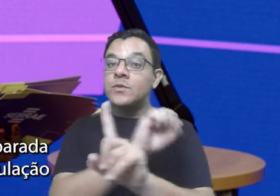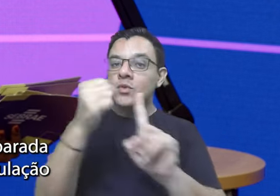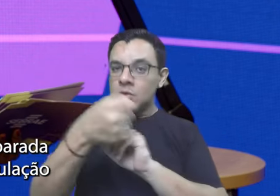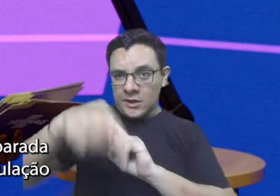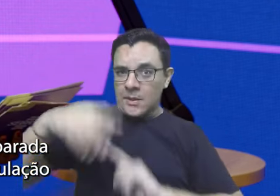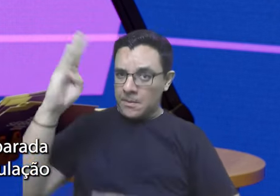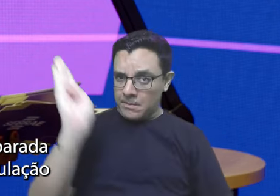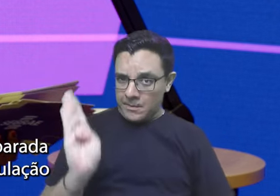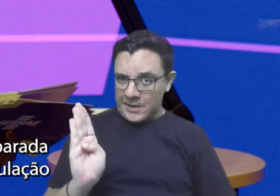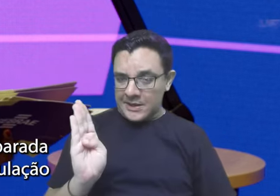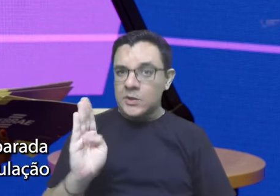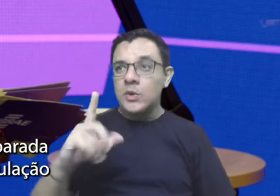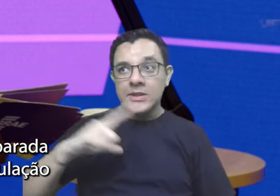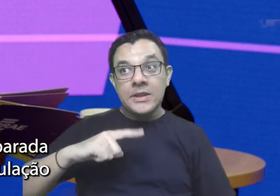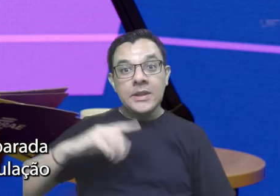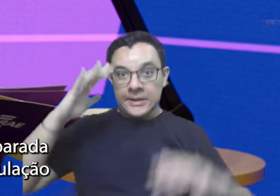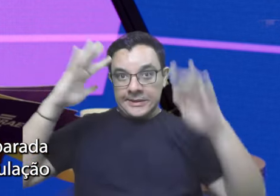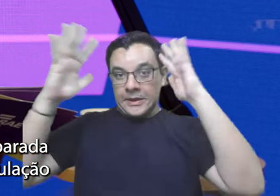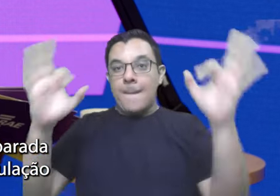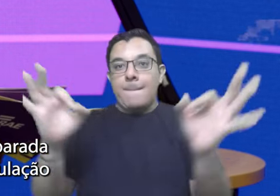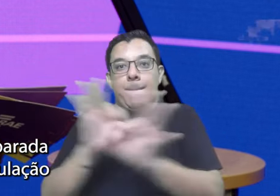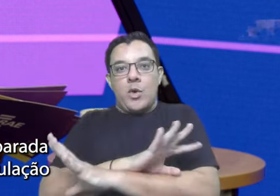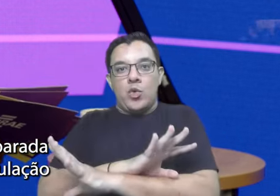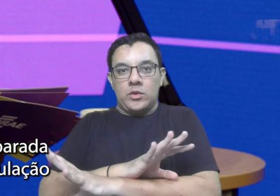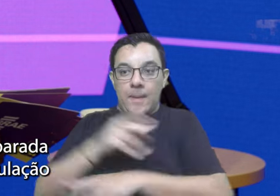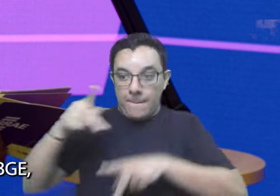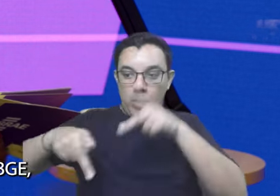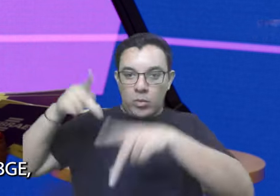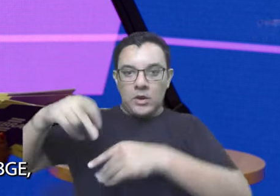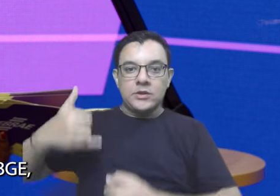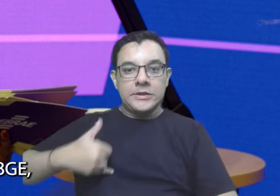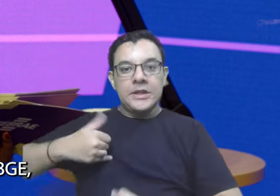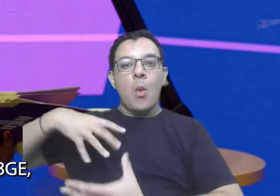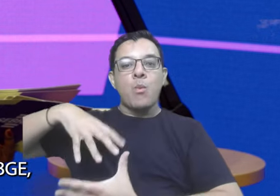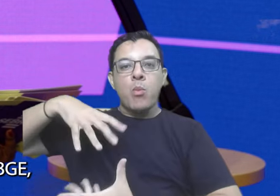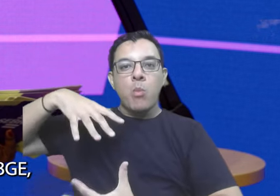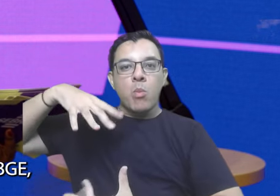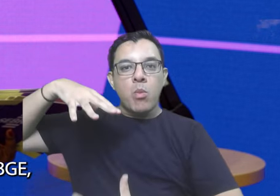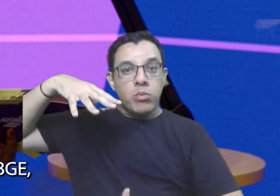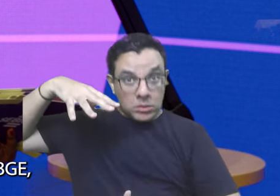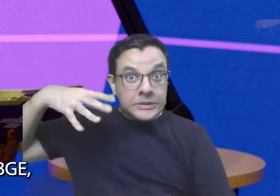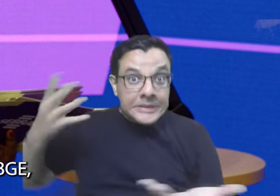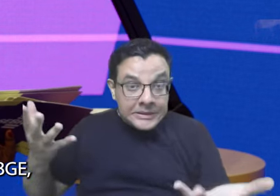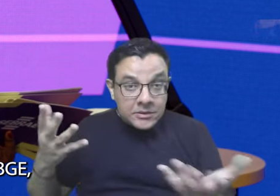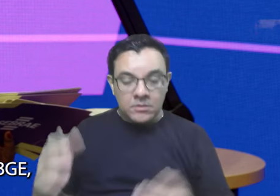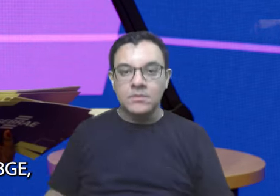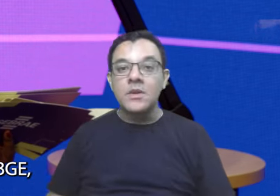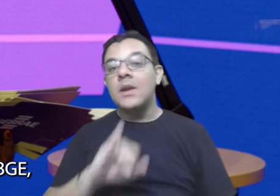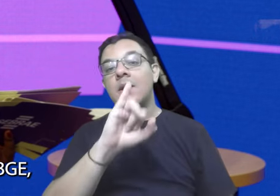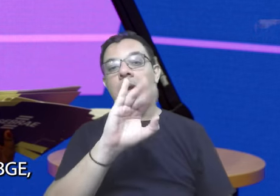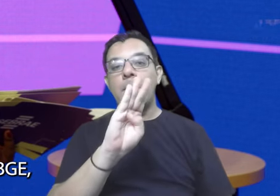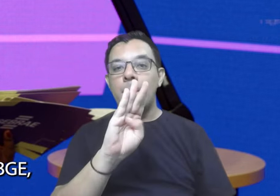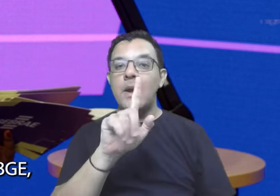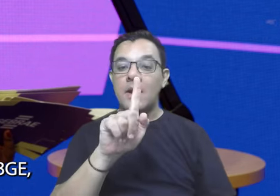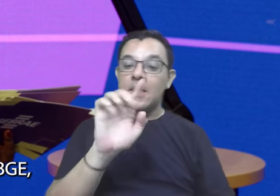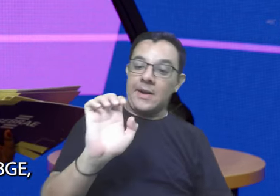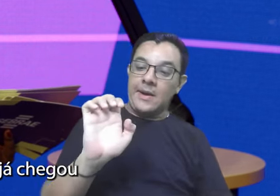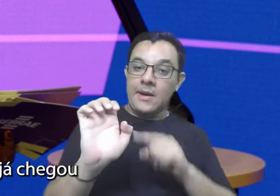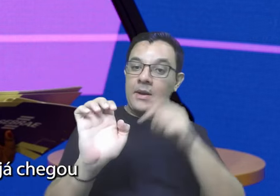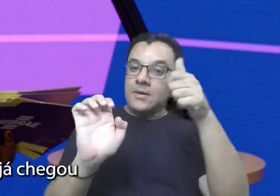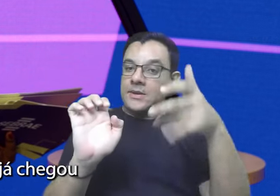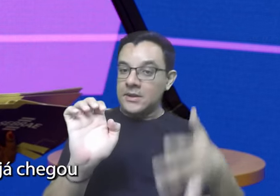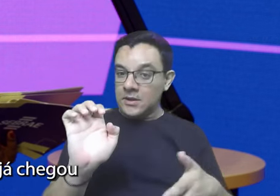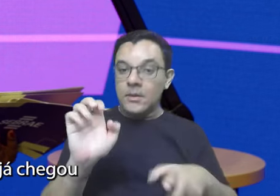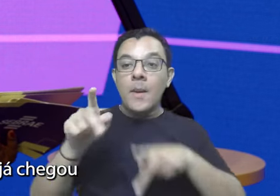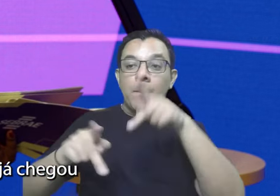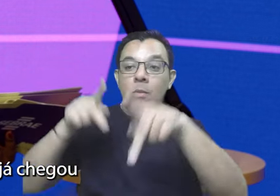brasileira está preparado para o envelhecimento da população e até tem um dado aqui do IBGE que